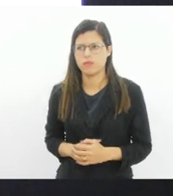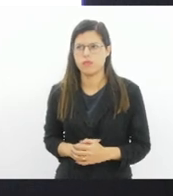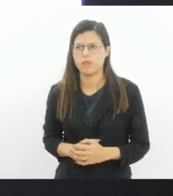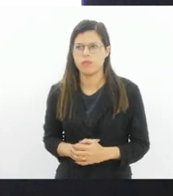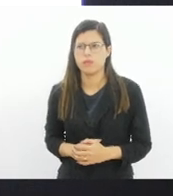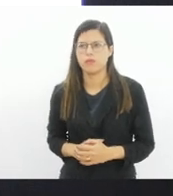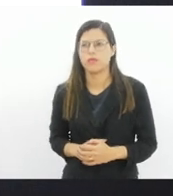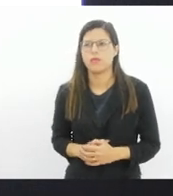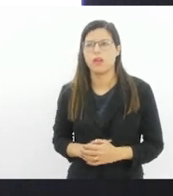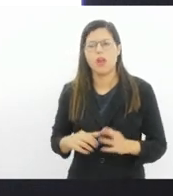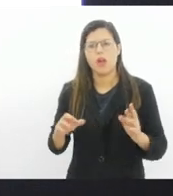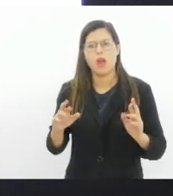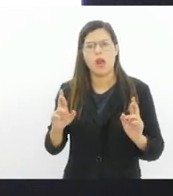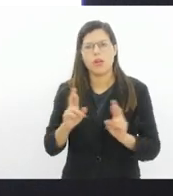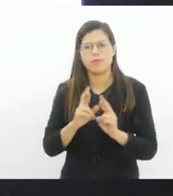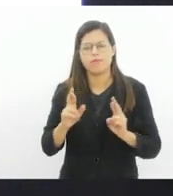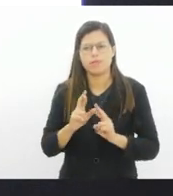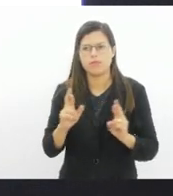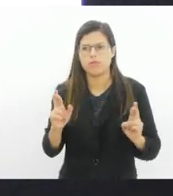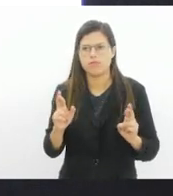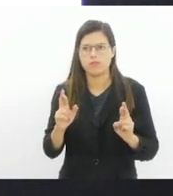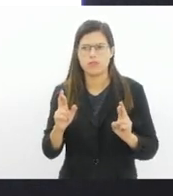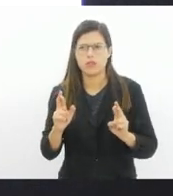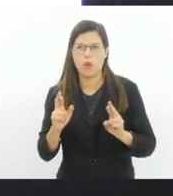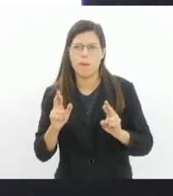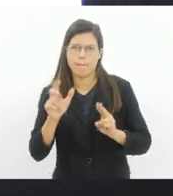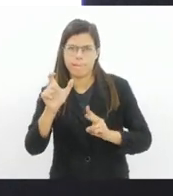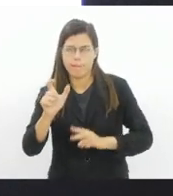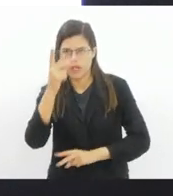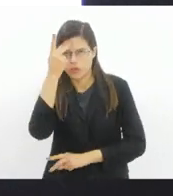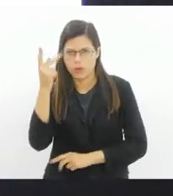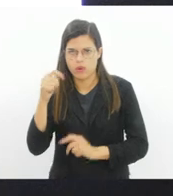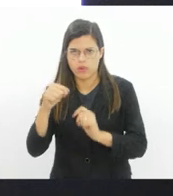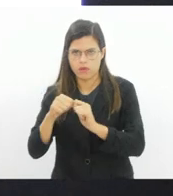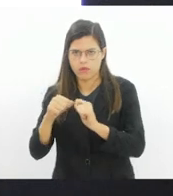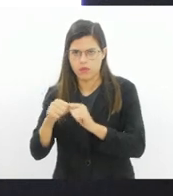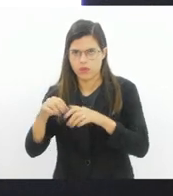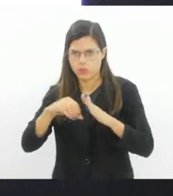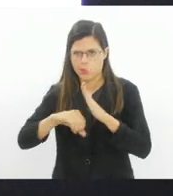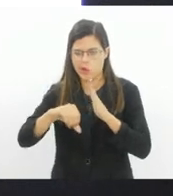Relação autor-vítima, pode passar, por gentileza?